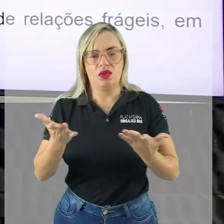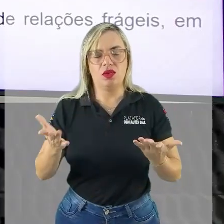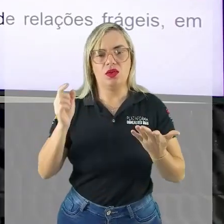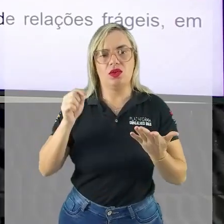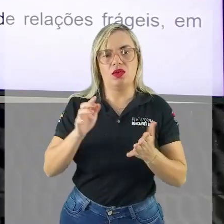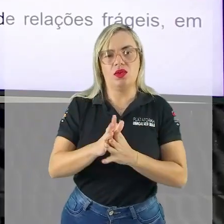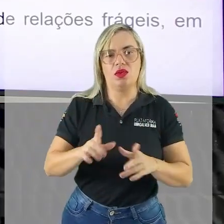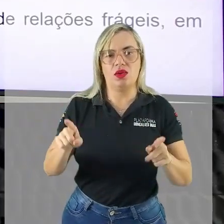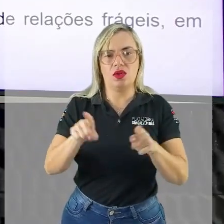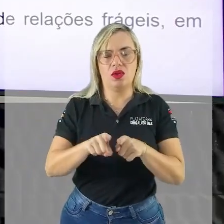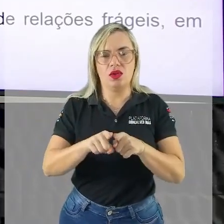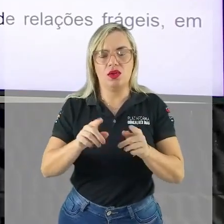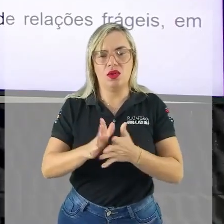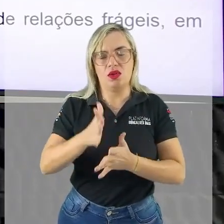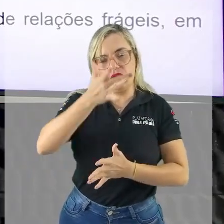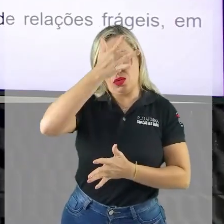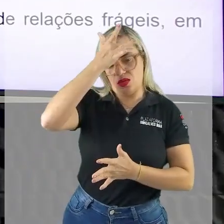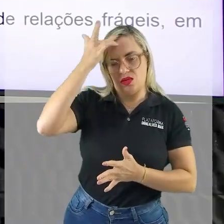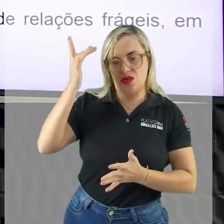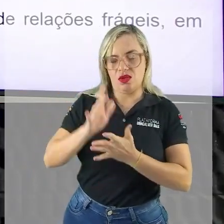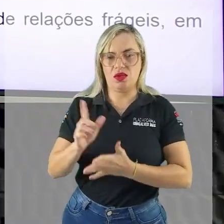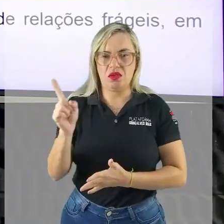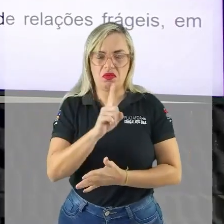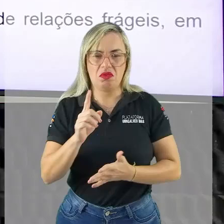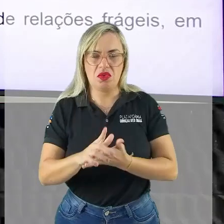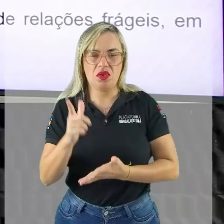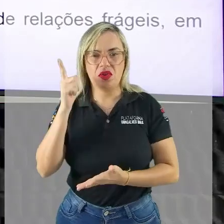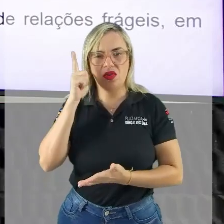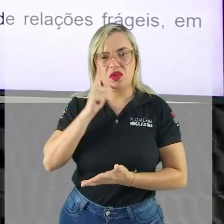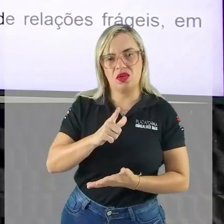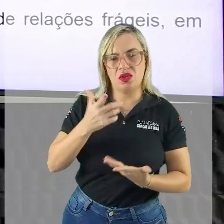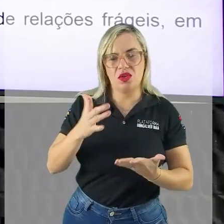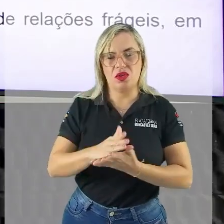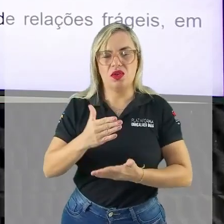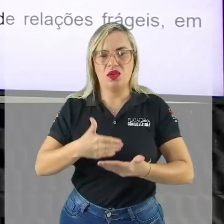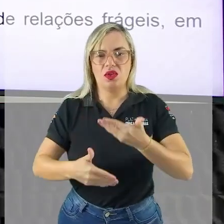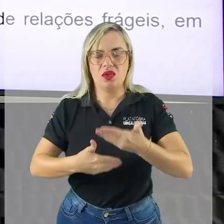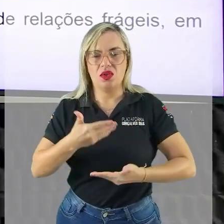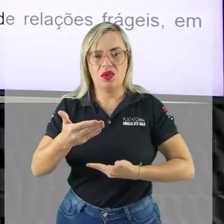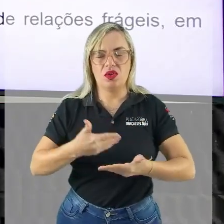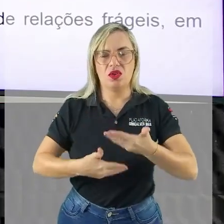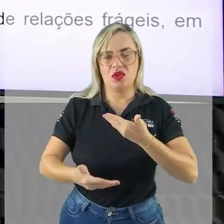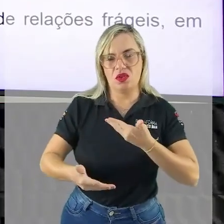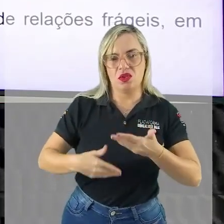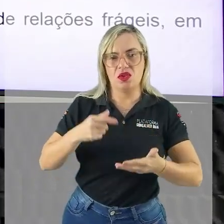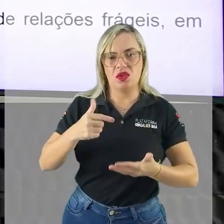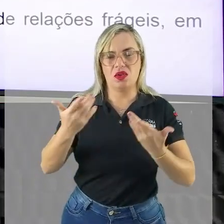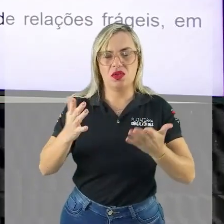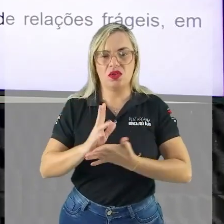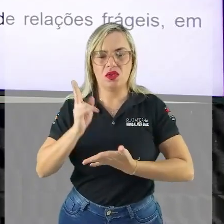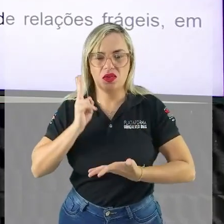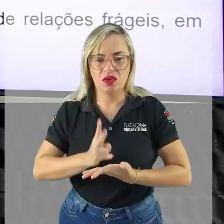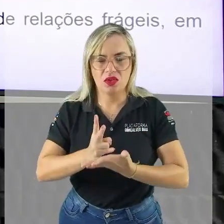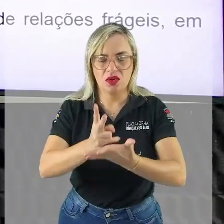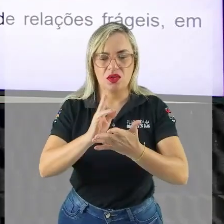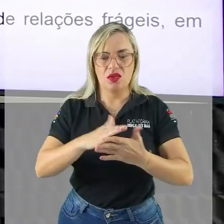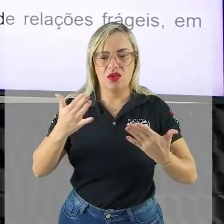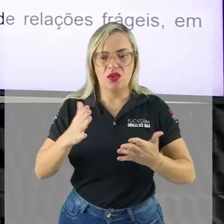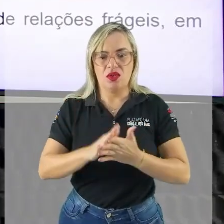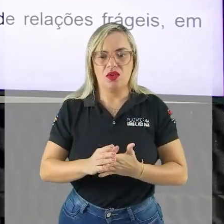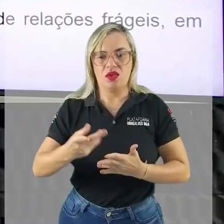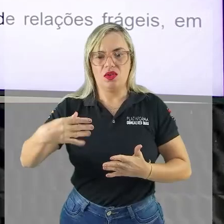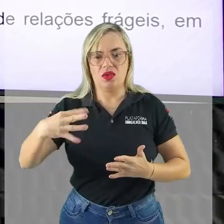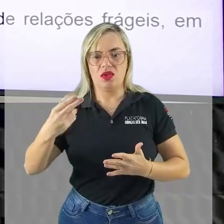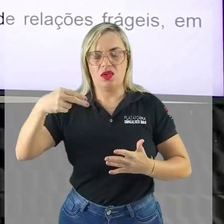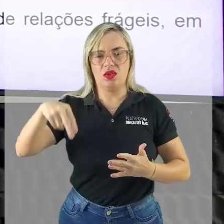questão das pessoas não conseguirem manter mais um relacionamento sólido, duradouro, tudo isso Bauman explica